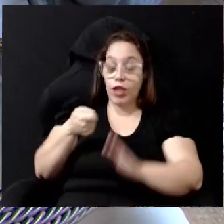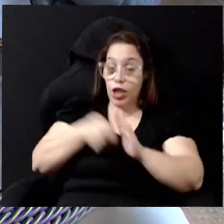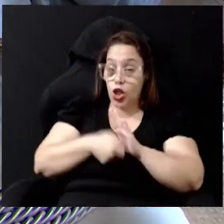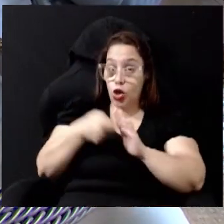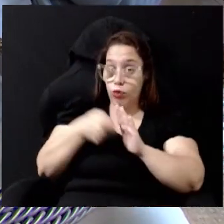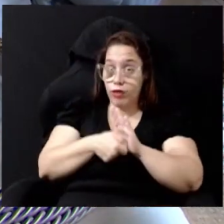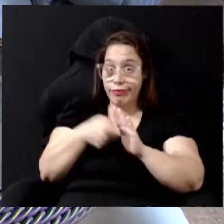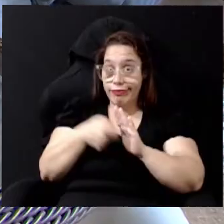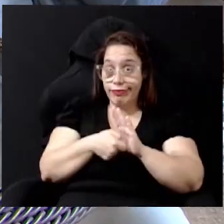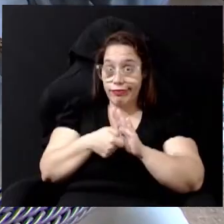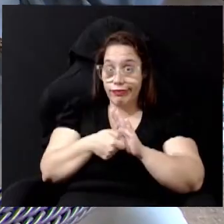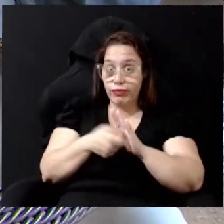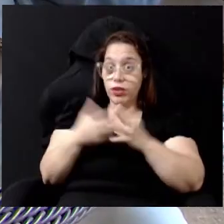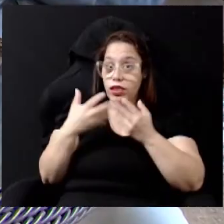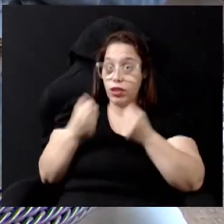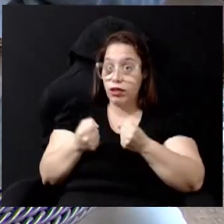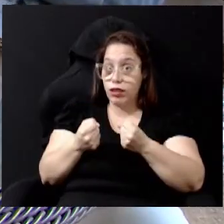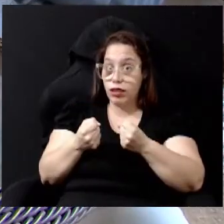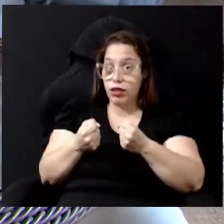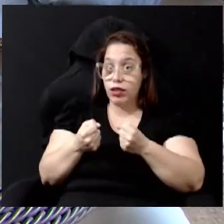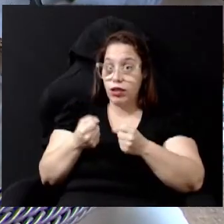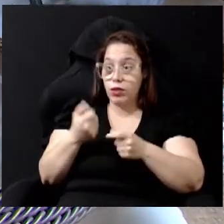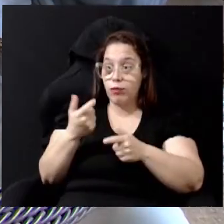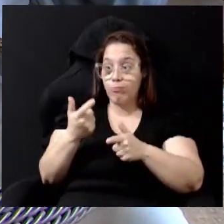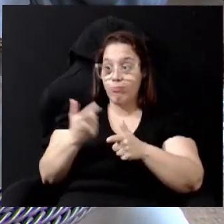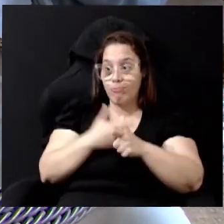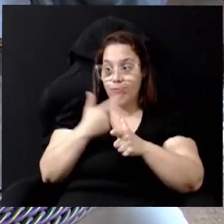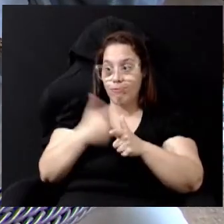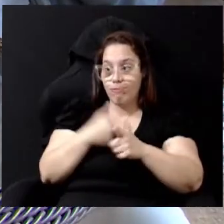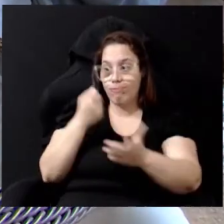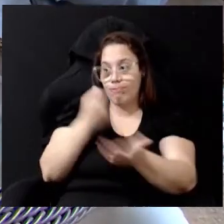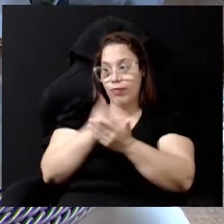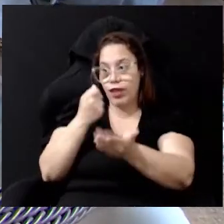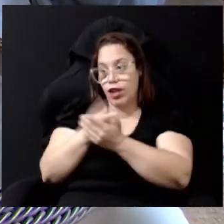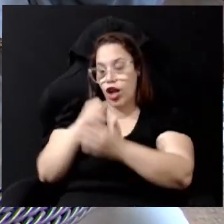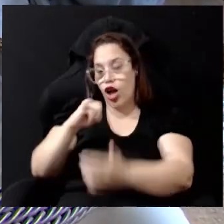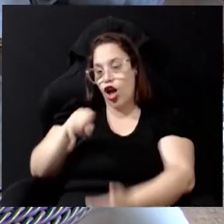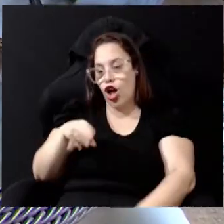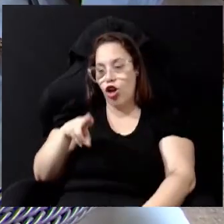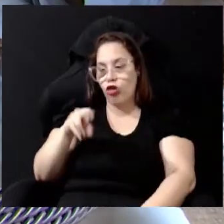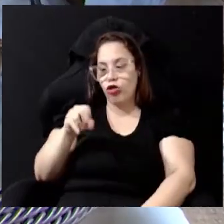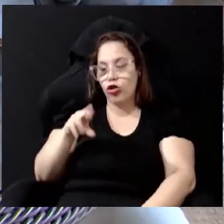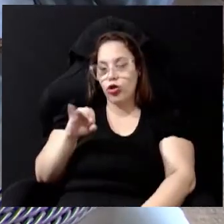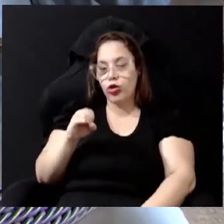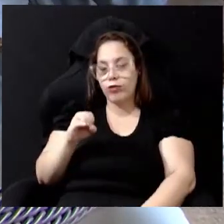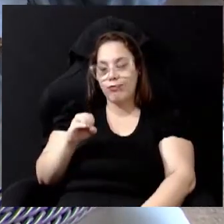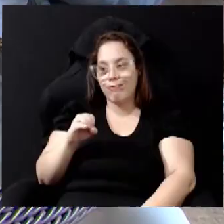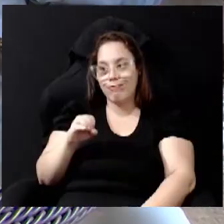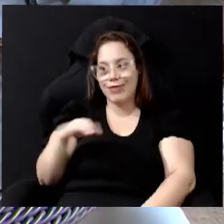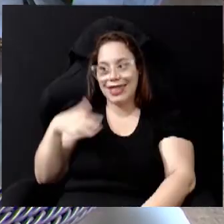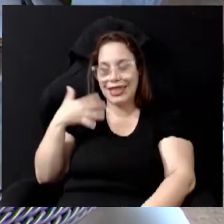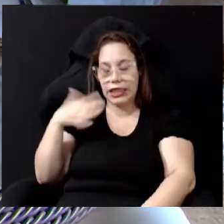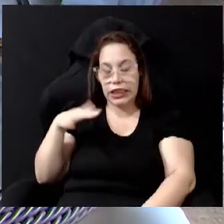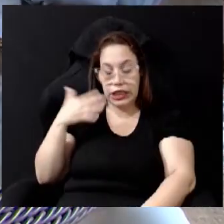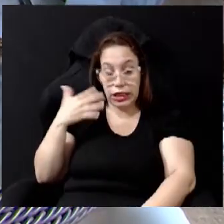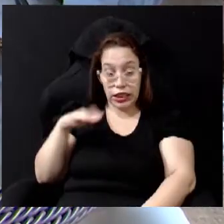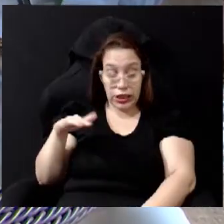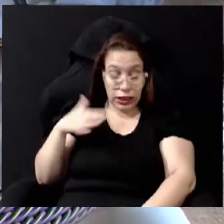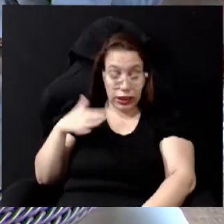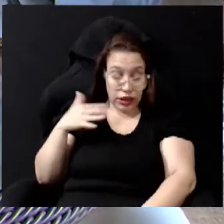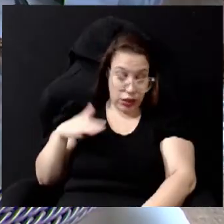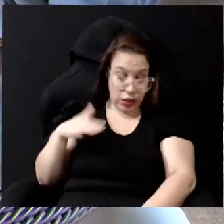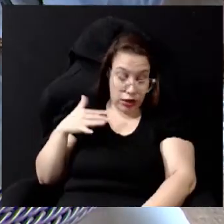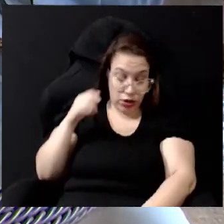pegar recursos emprestados e pagar juros por isso. E no Brasil, como as taxas de juros são extremamente elevadas, para a pessoa é muito